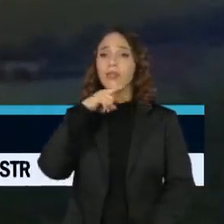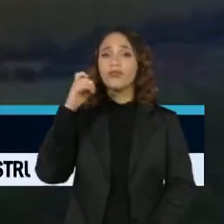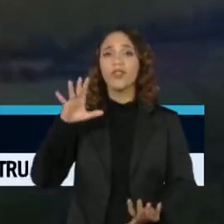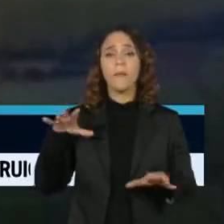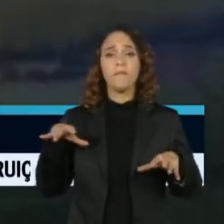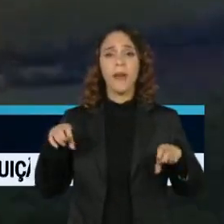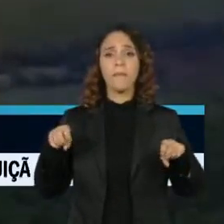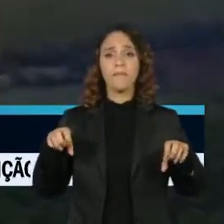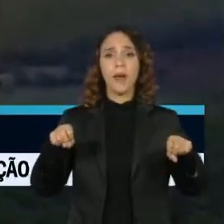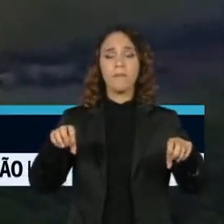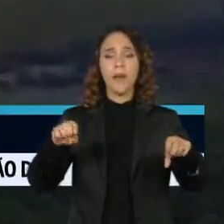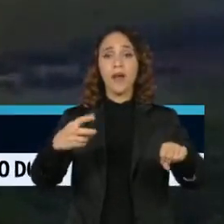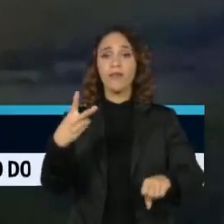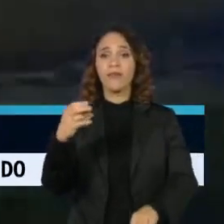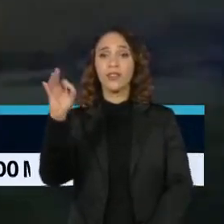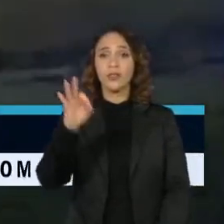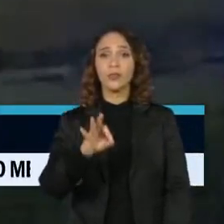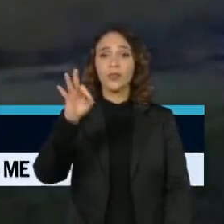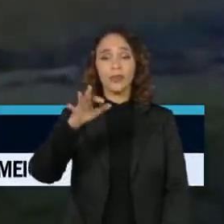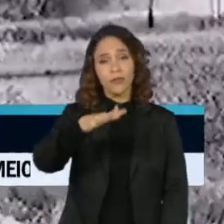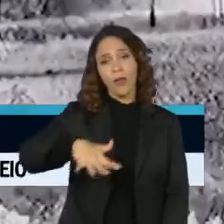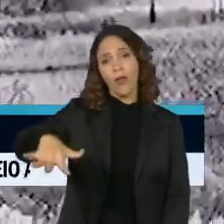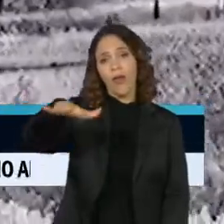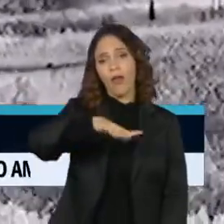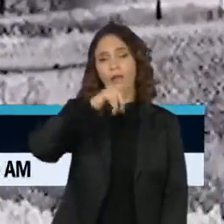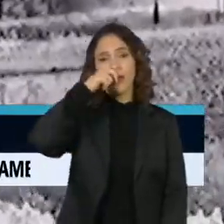domina 20% de todo o território